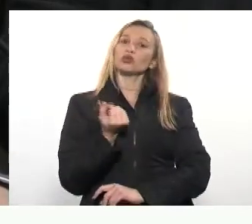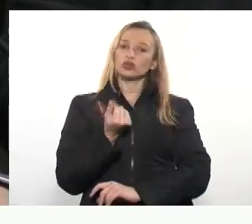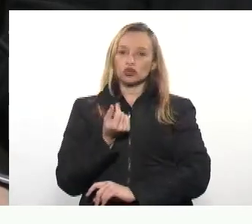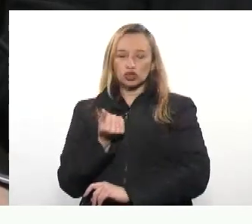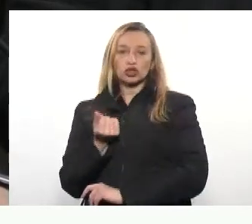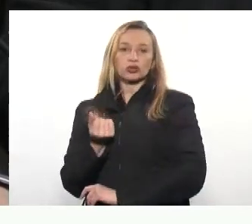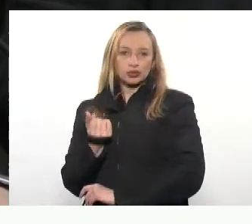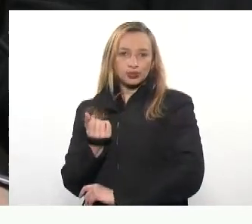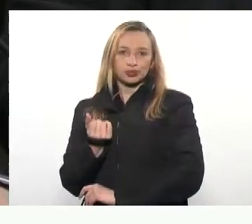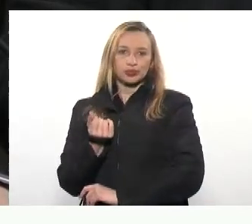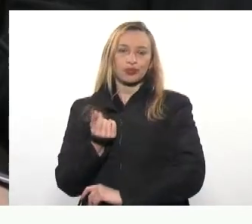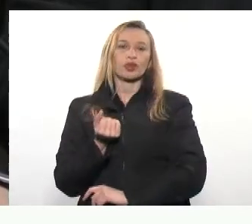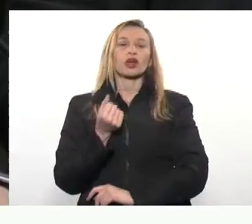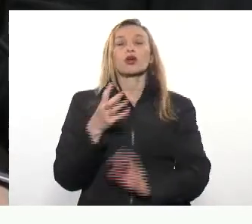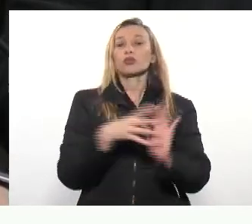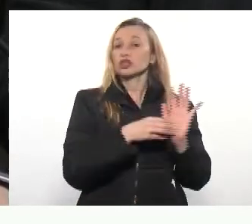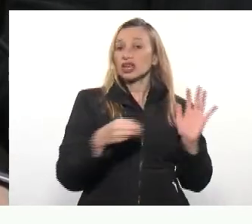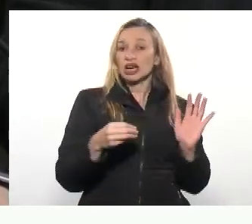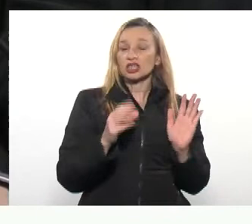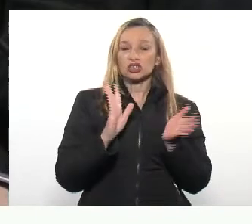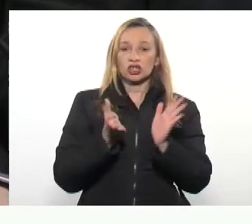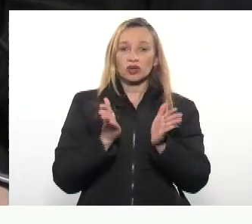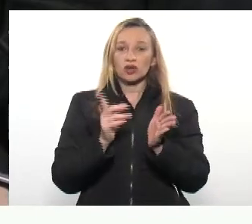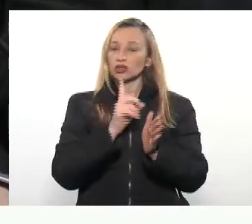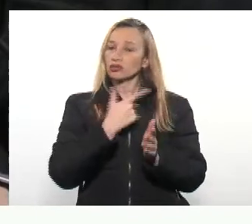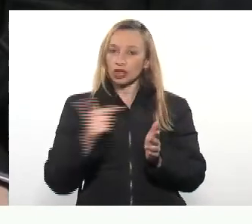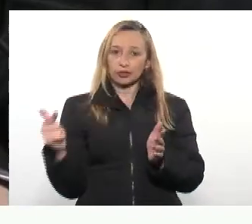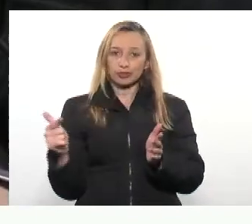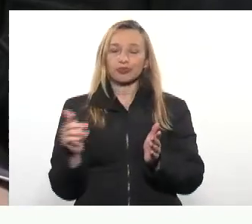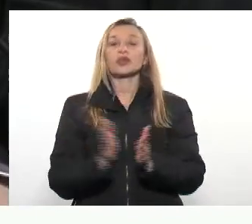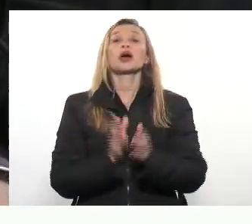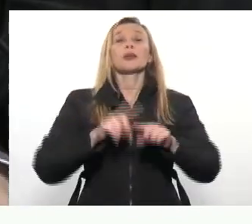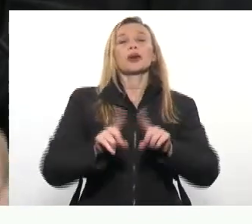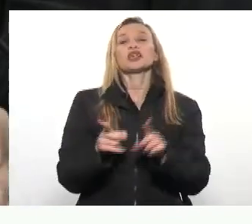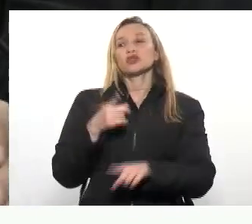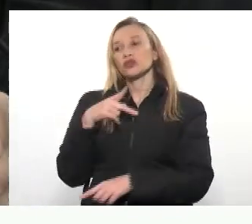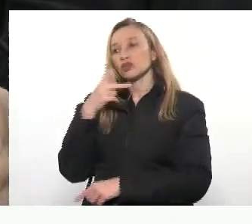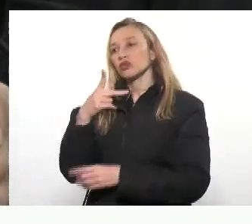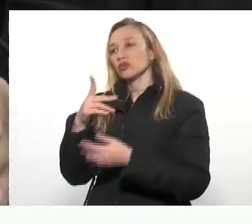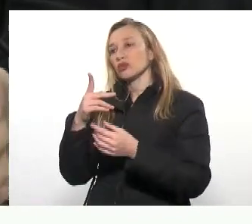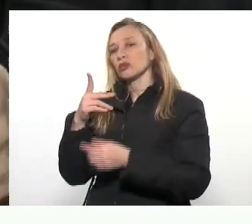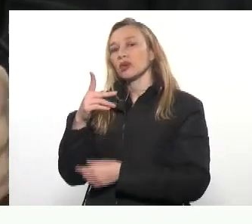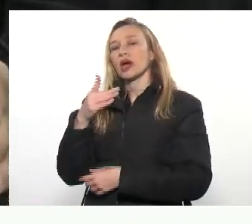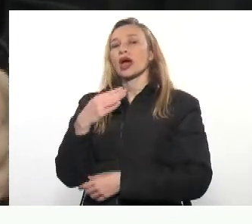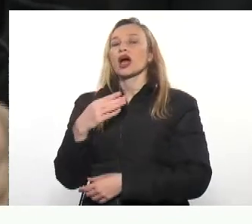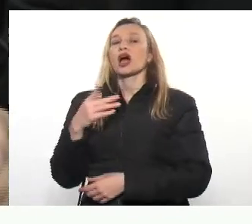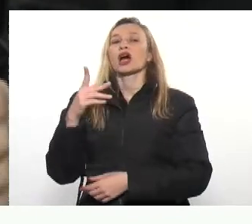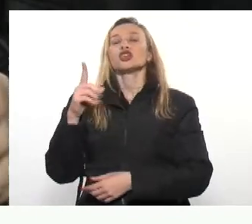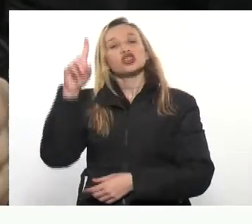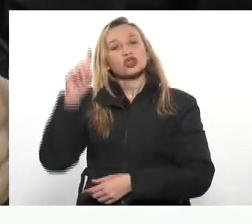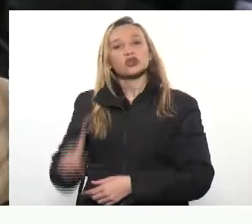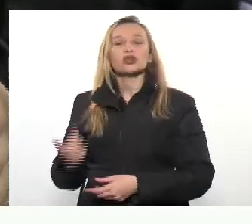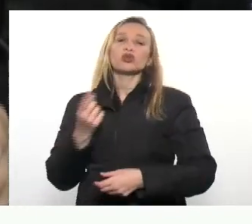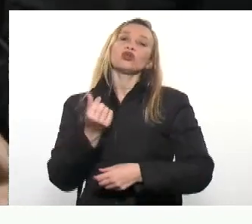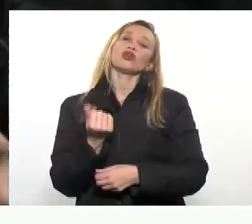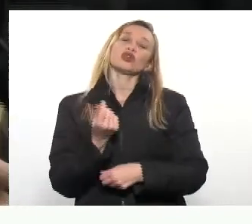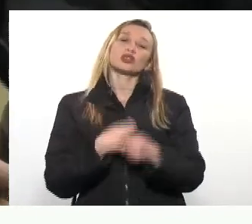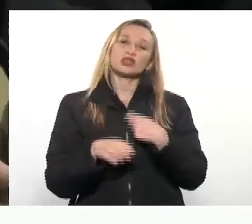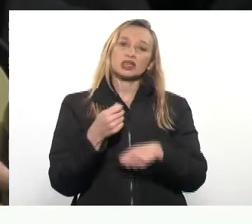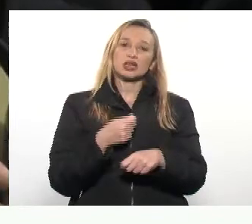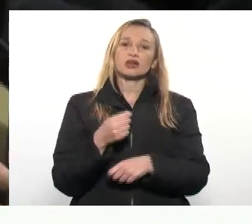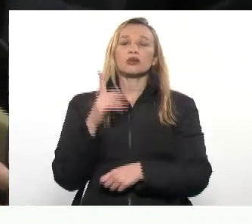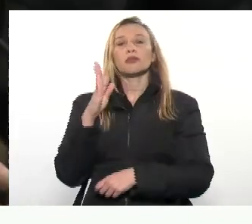a modelagem atual não tem justiça tarifária. Tá? Mas eu vou passar aqui para o Bandeira, que é o nosso diretor financeiro, e que tem